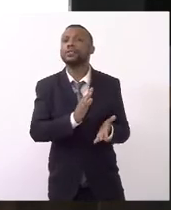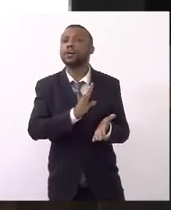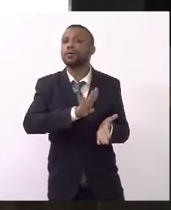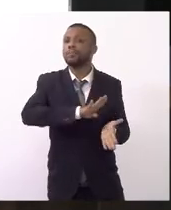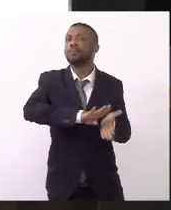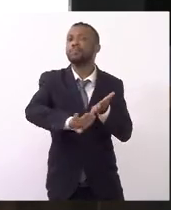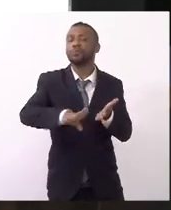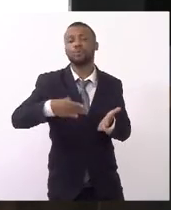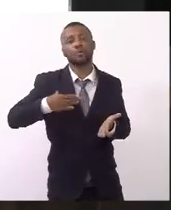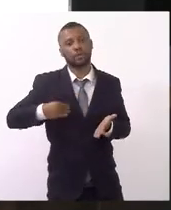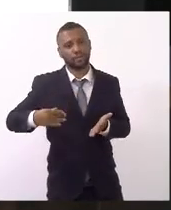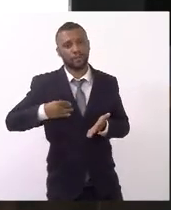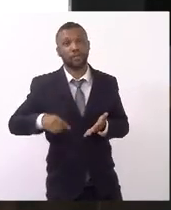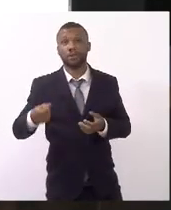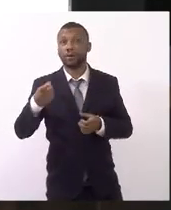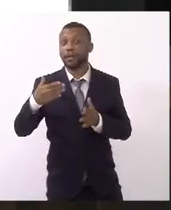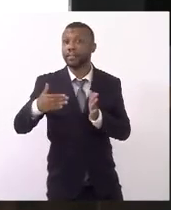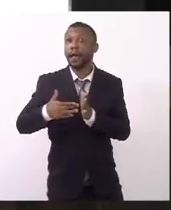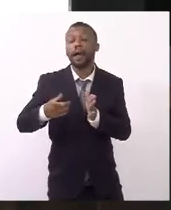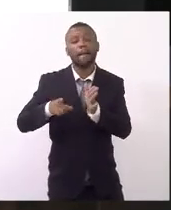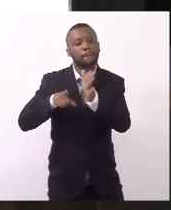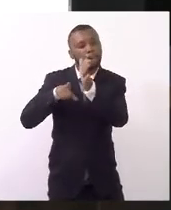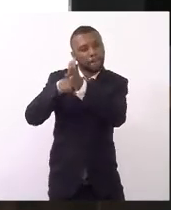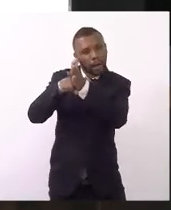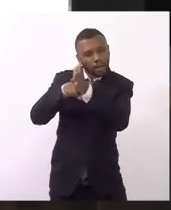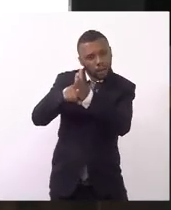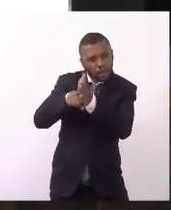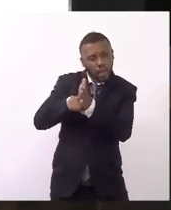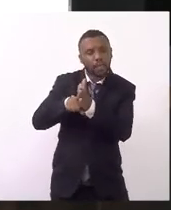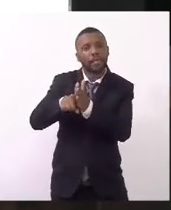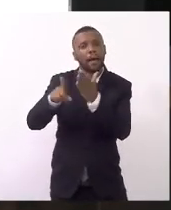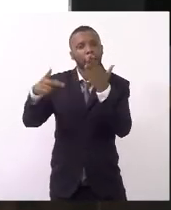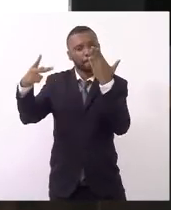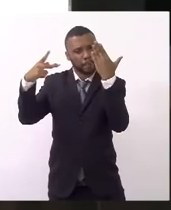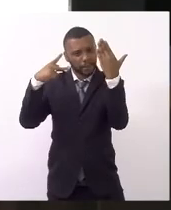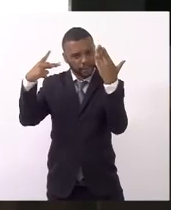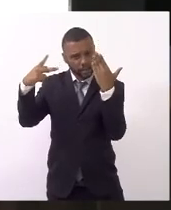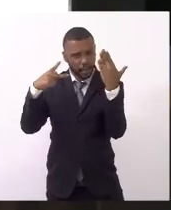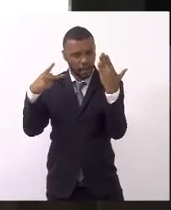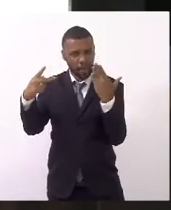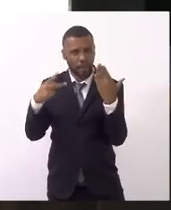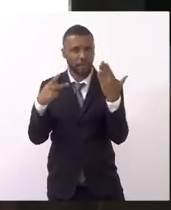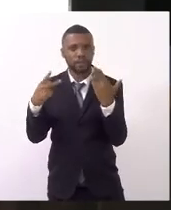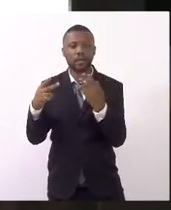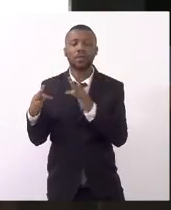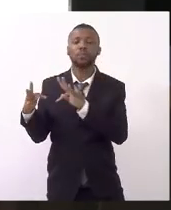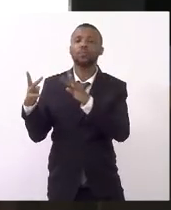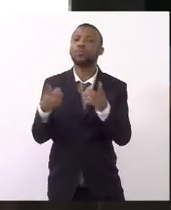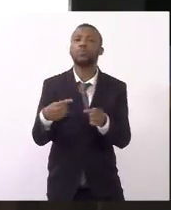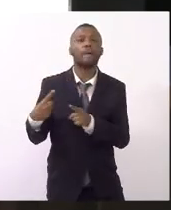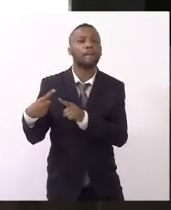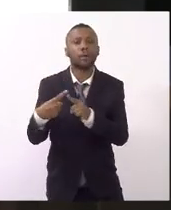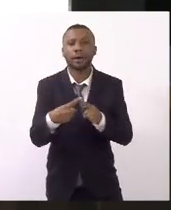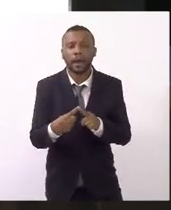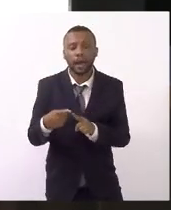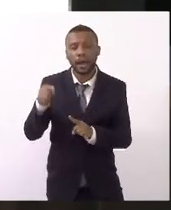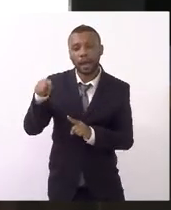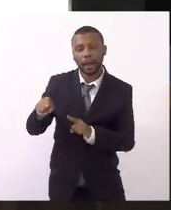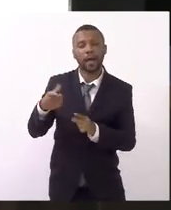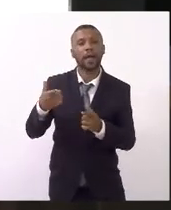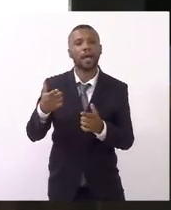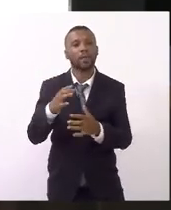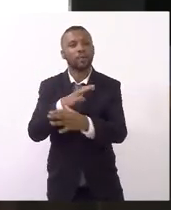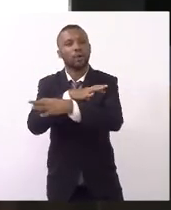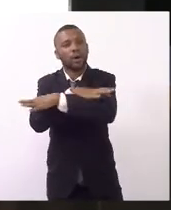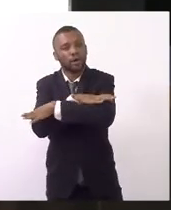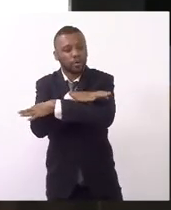até que passasse por uma perícia psiquiatra tudo porque ela é